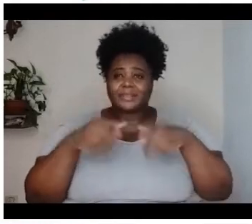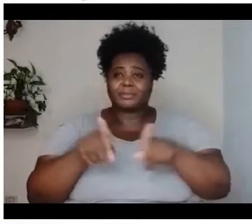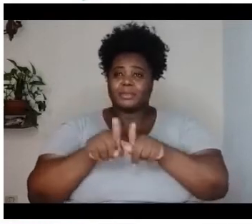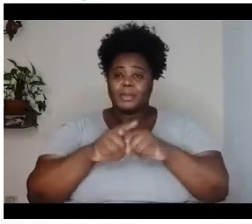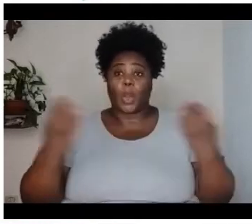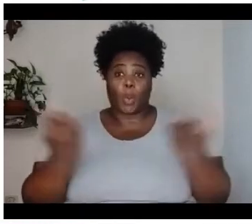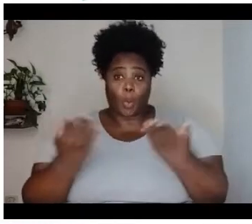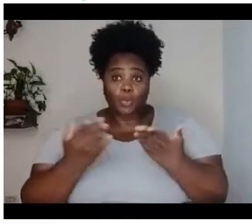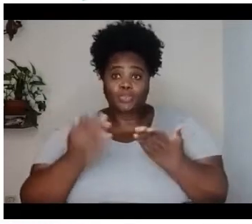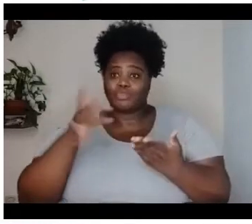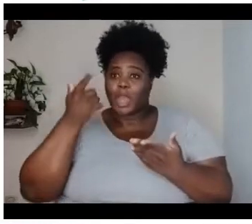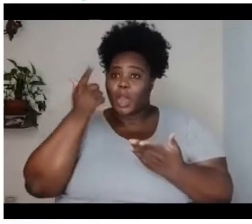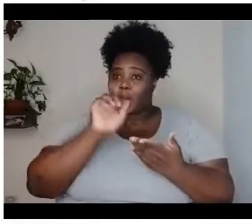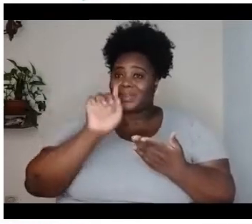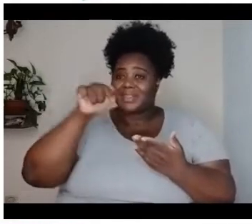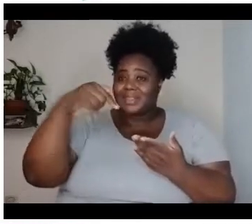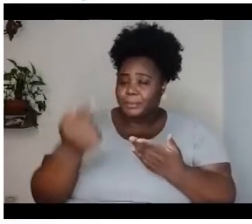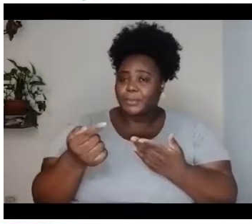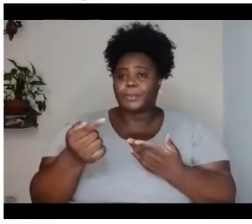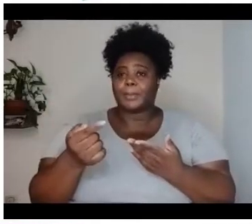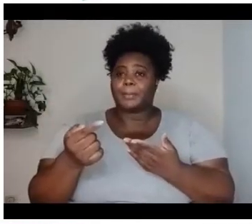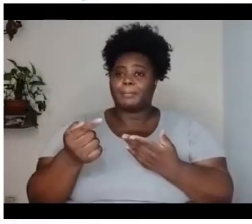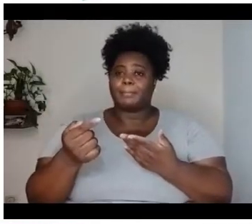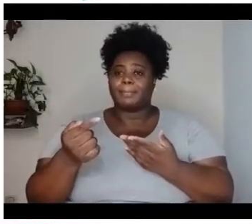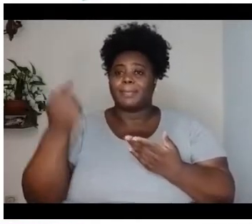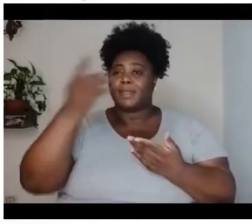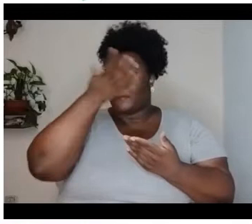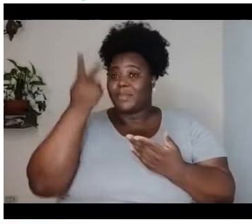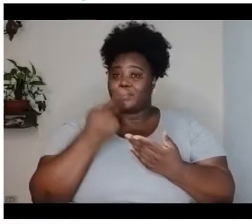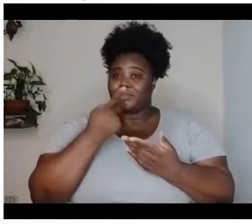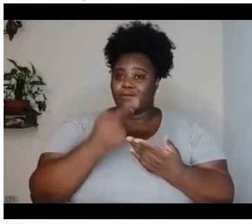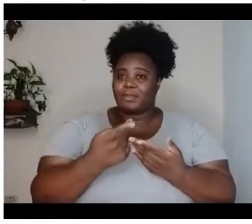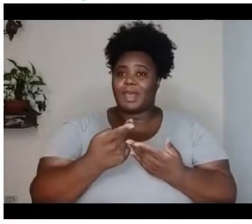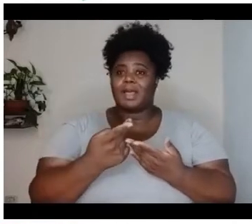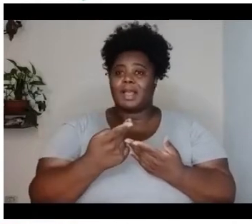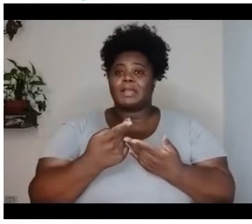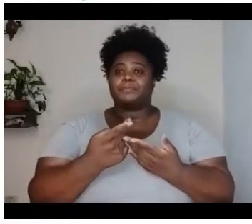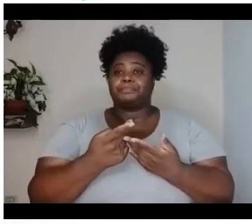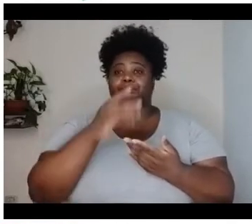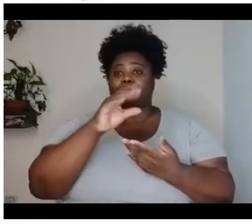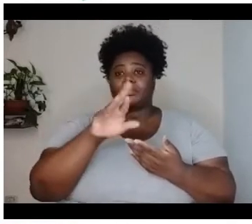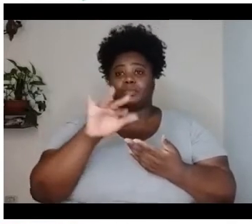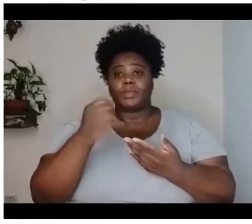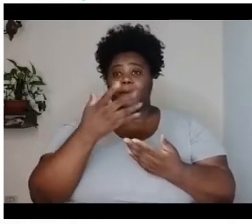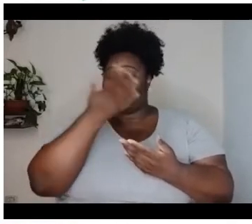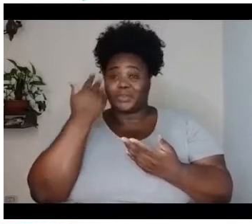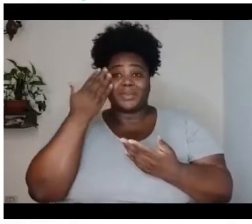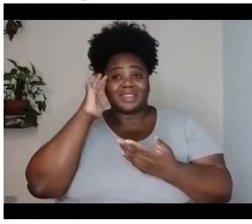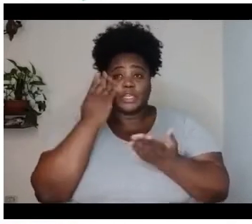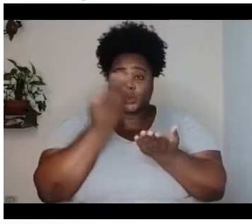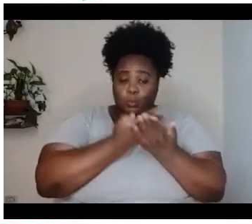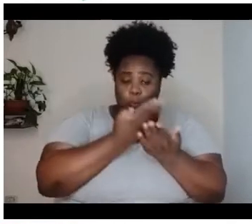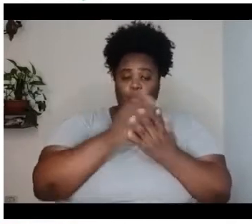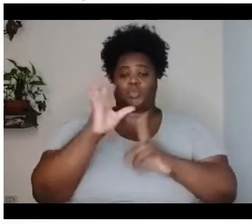consigo, depois de muitas pessoas falarem, curadores como você, críticos que estudam a arte,